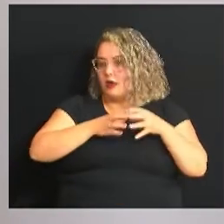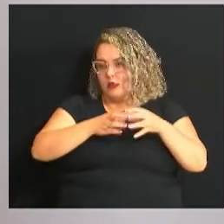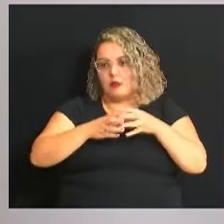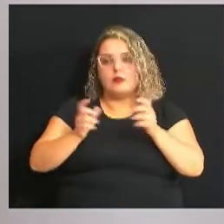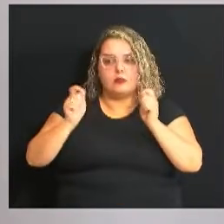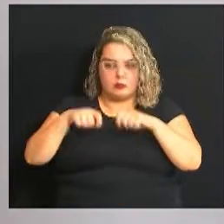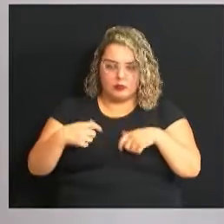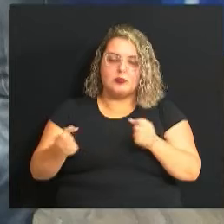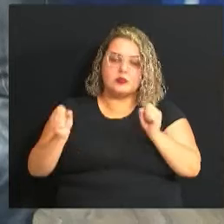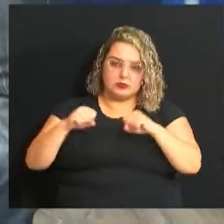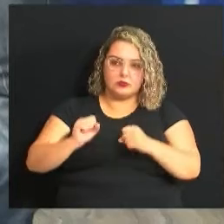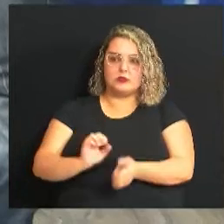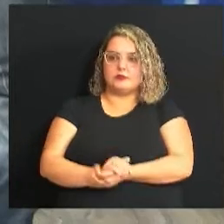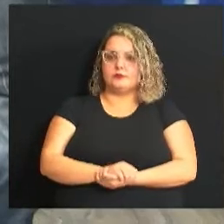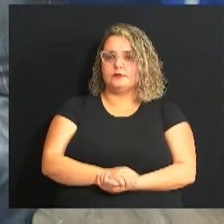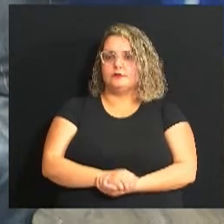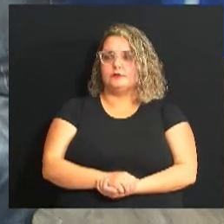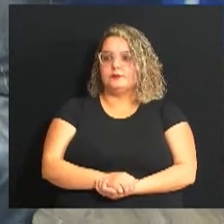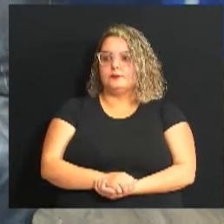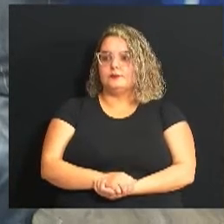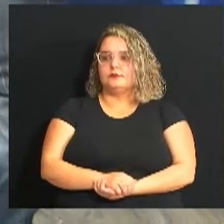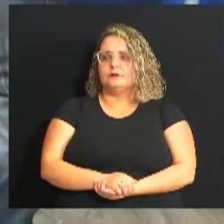possível.